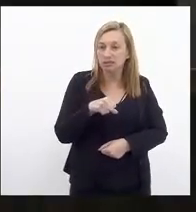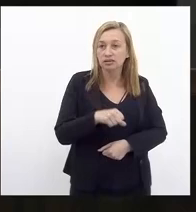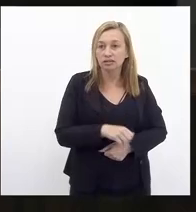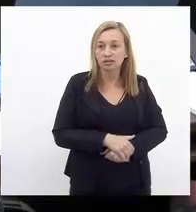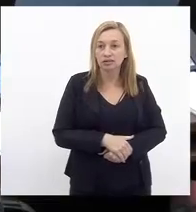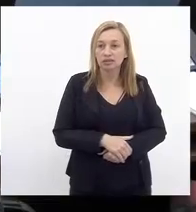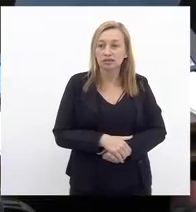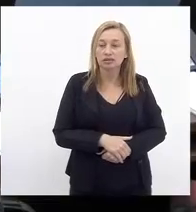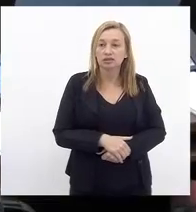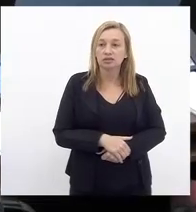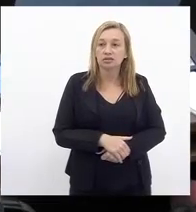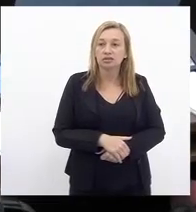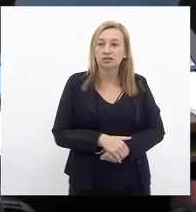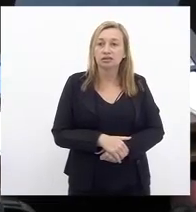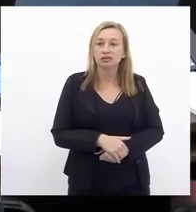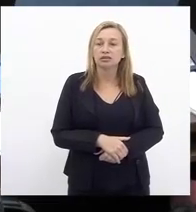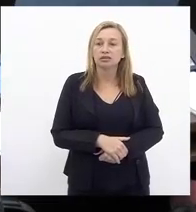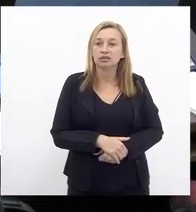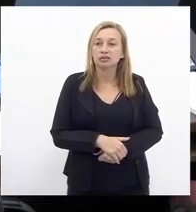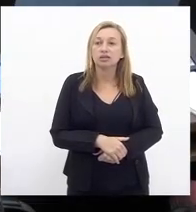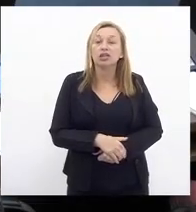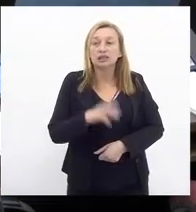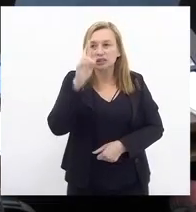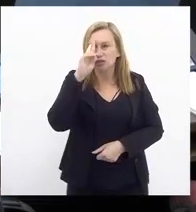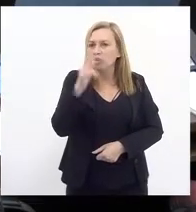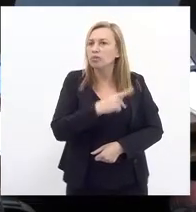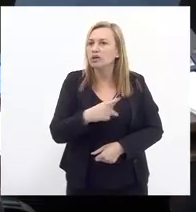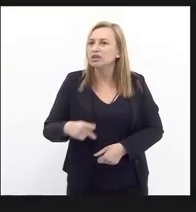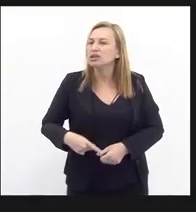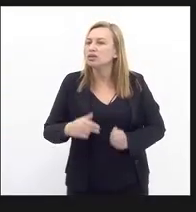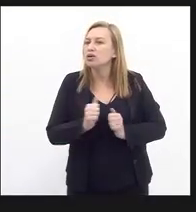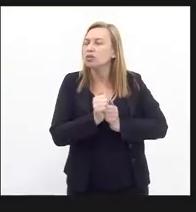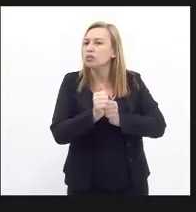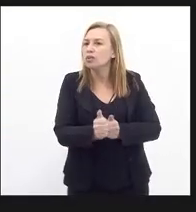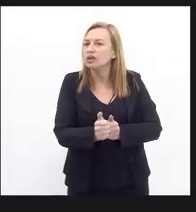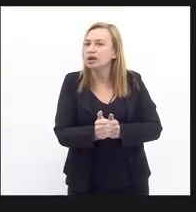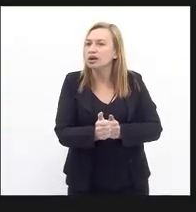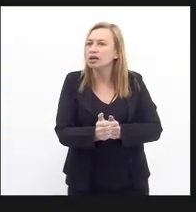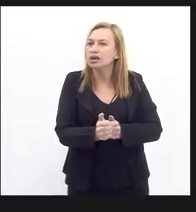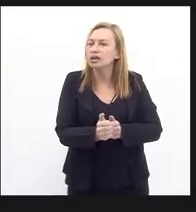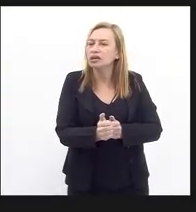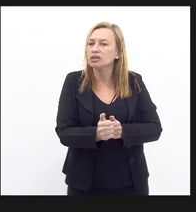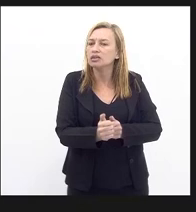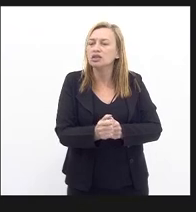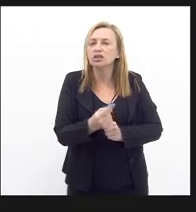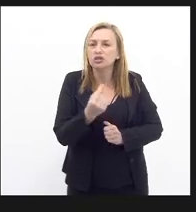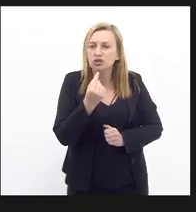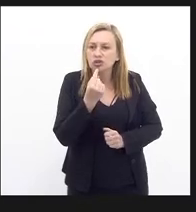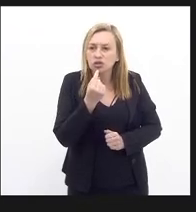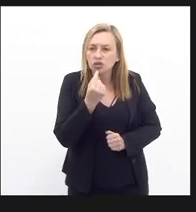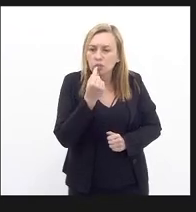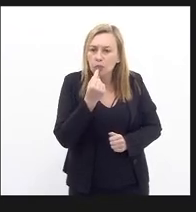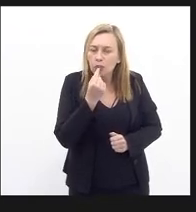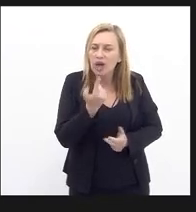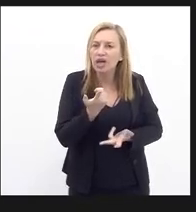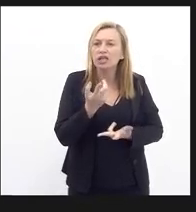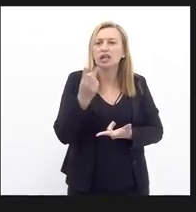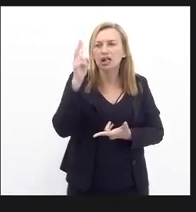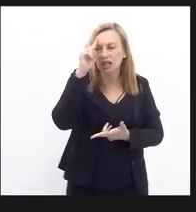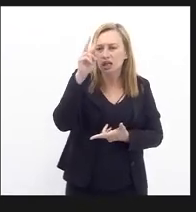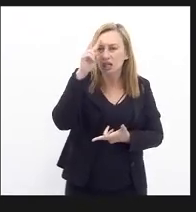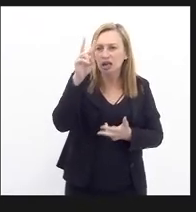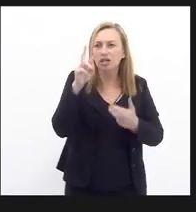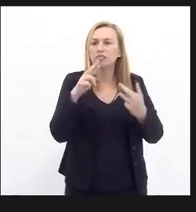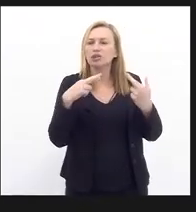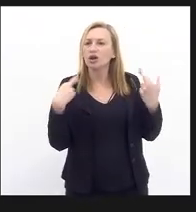é sobre presidente eu acompanhei de perto e lembro